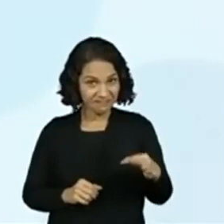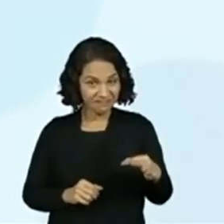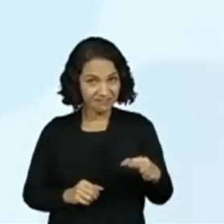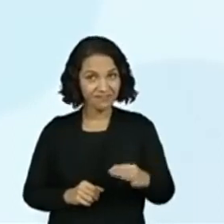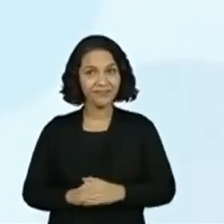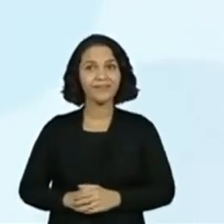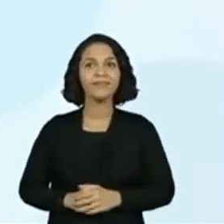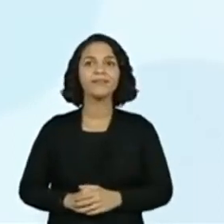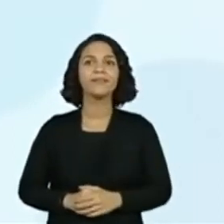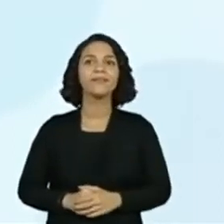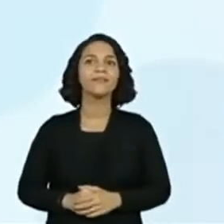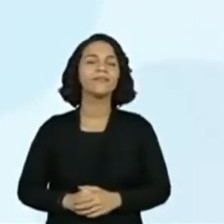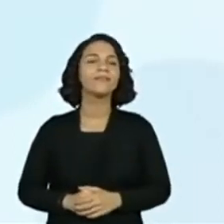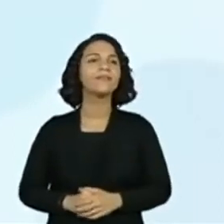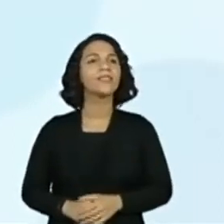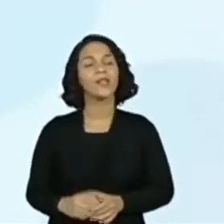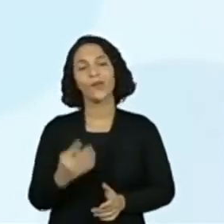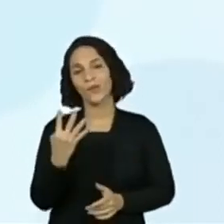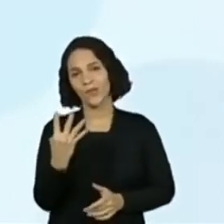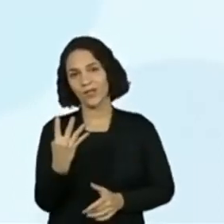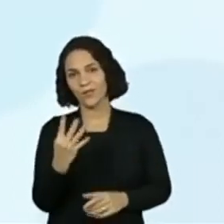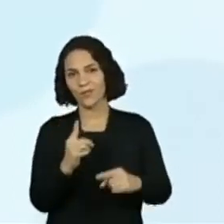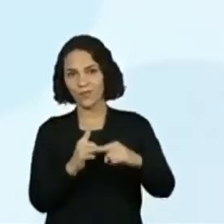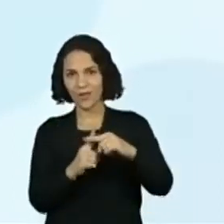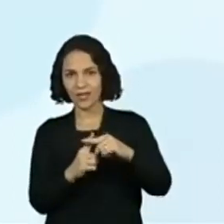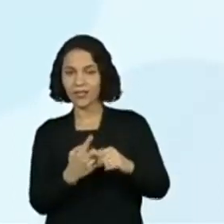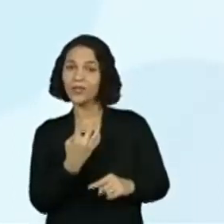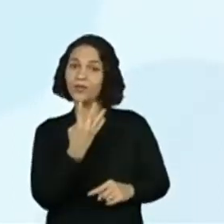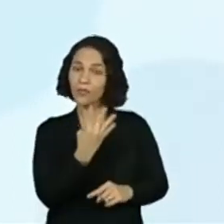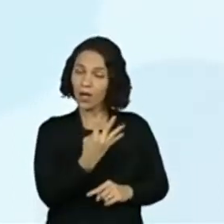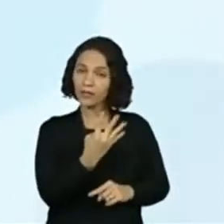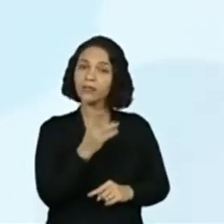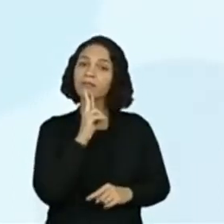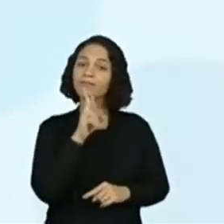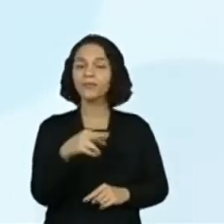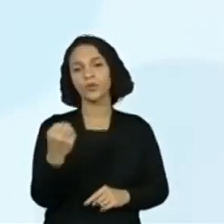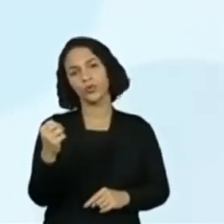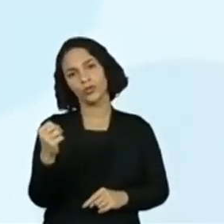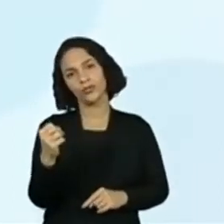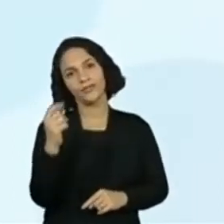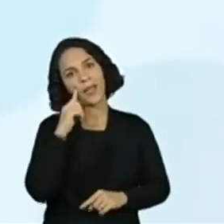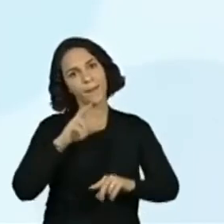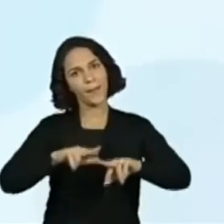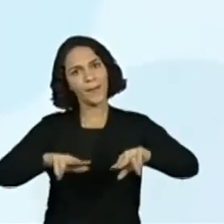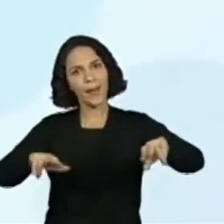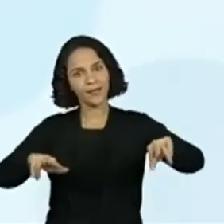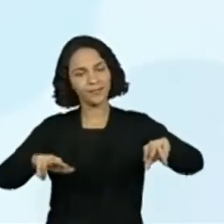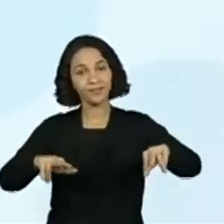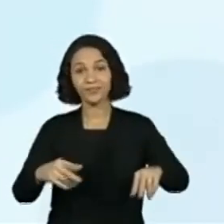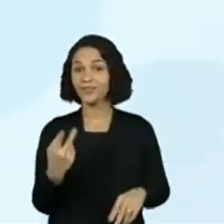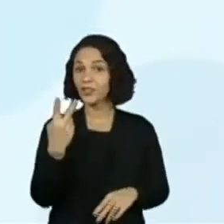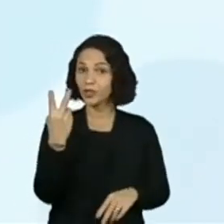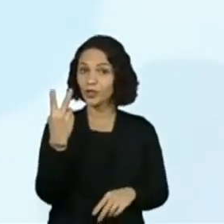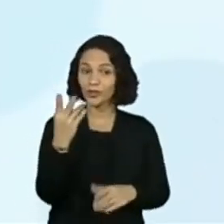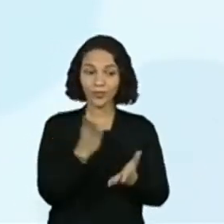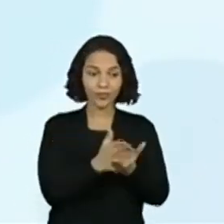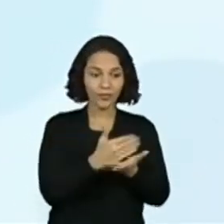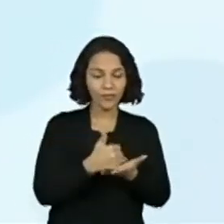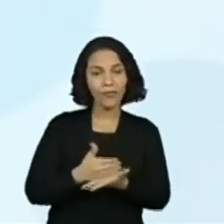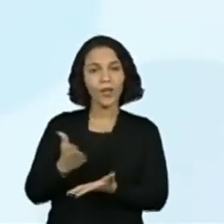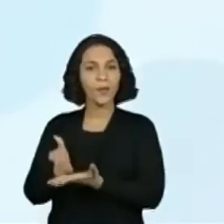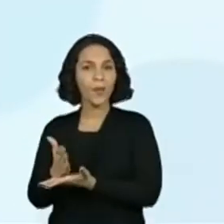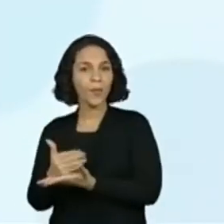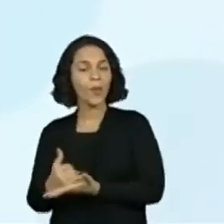4. É igual a 8. Então, são 8 combinações diferentes, veja só. Com apenas 2 bolos e